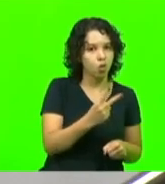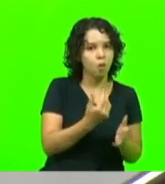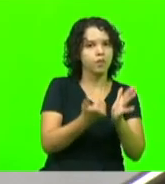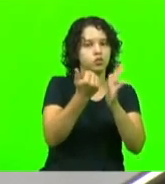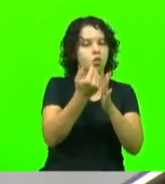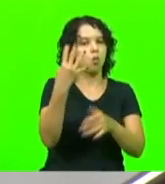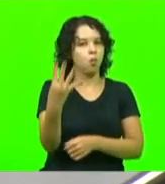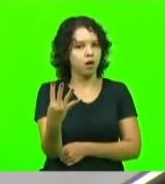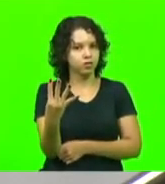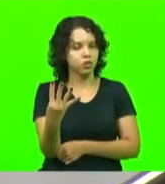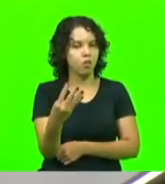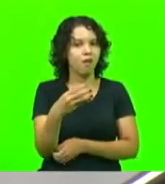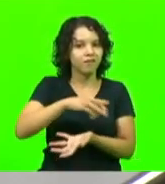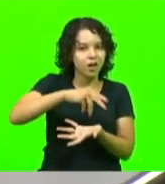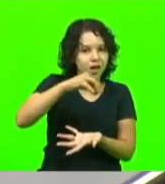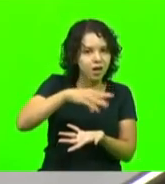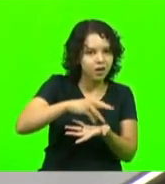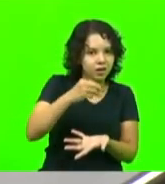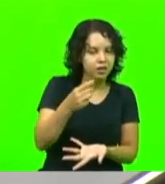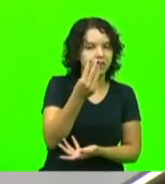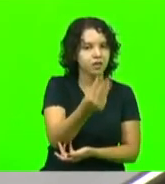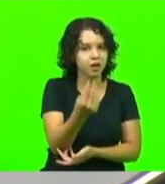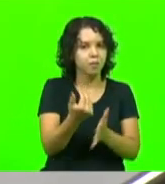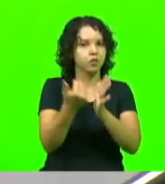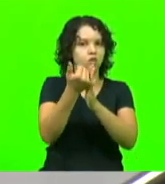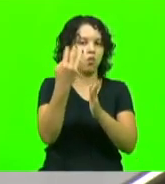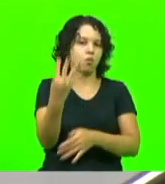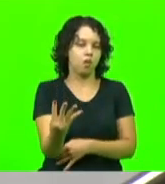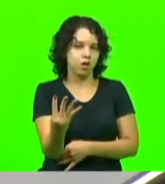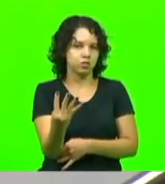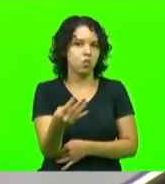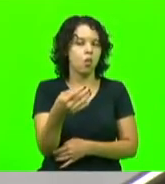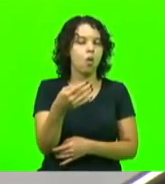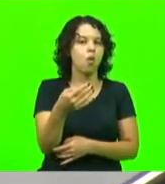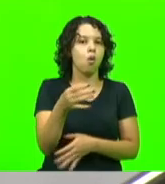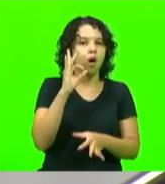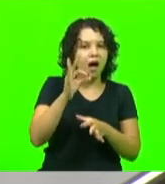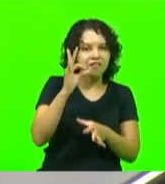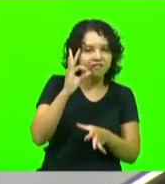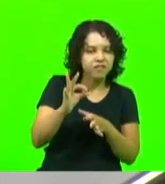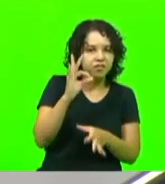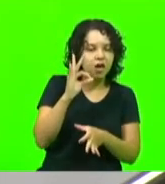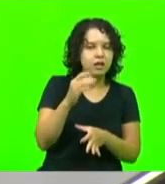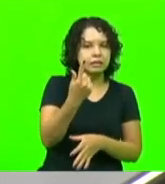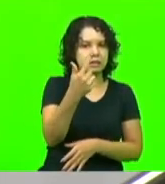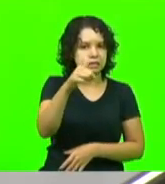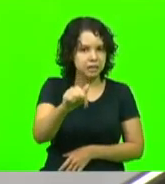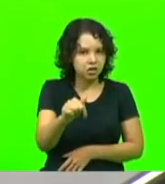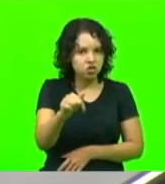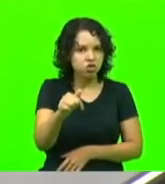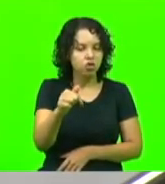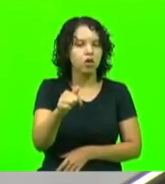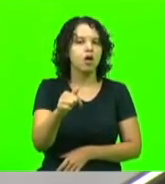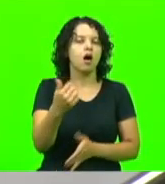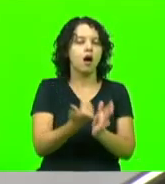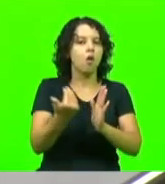A farinha de R$ 3,07 para R$ 4,51. O café de R$ 17,61 em 2015